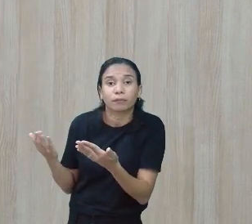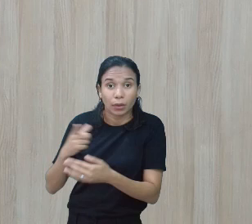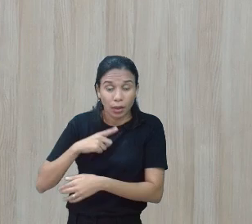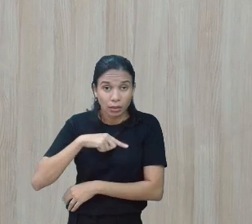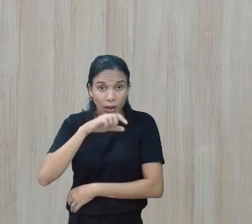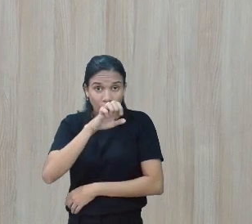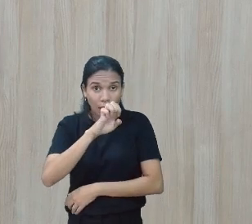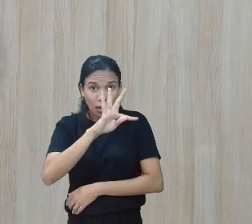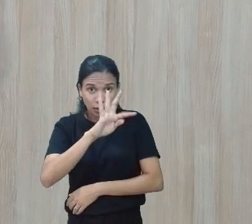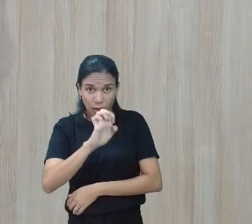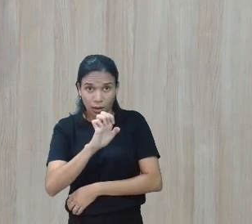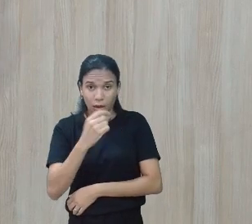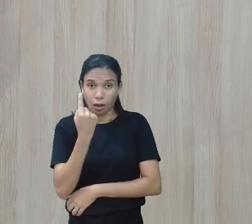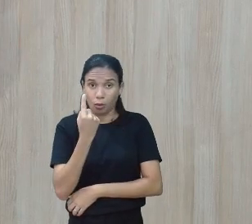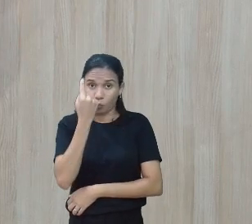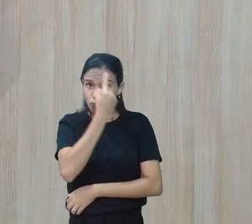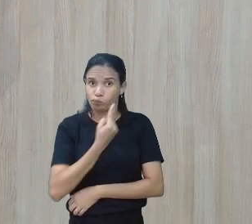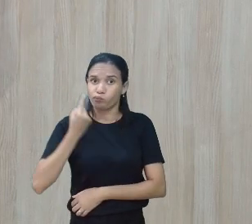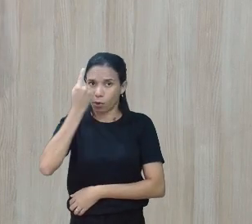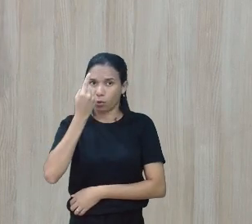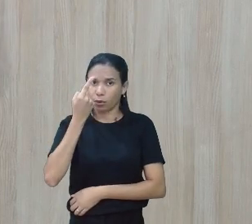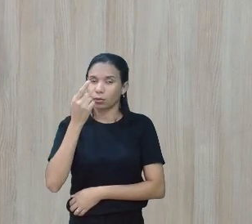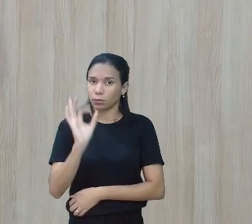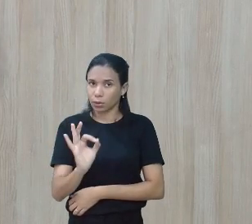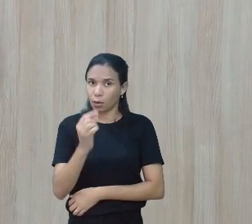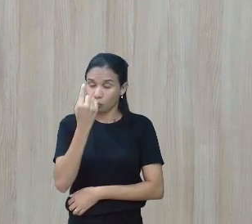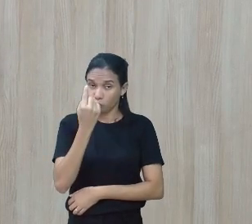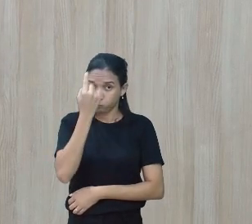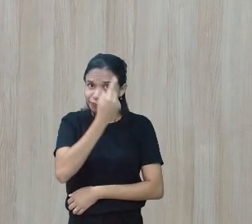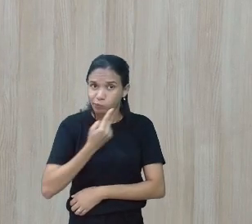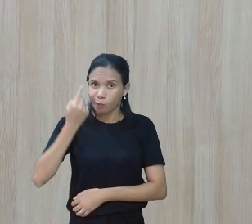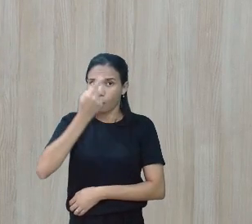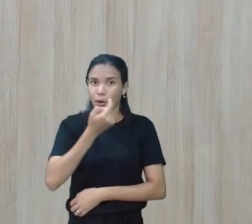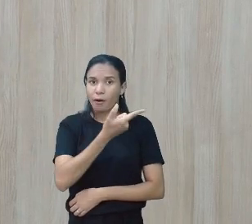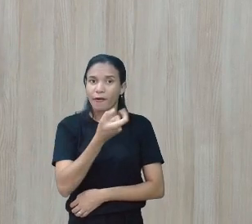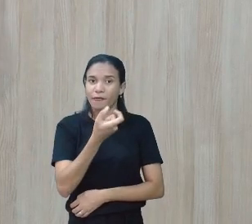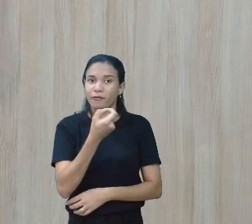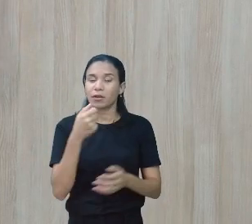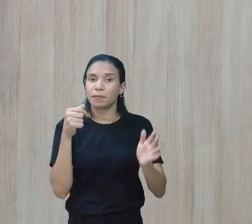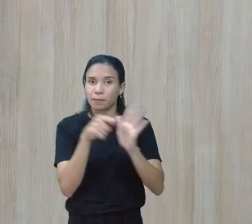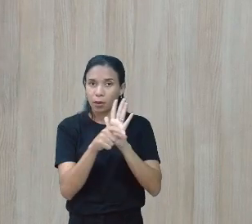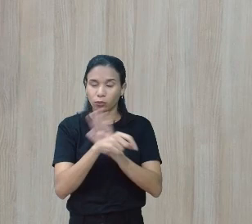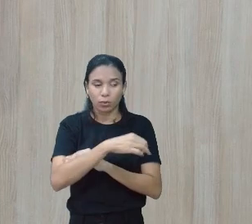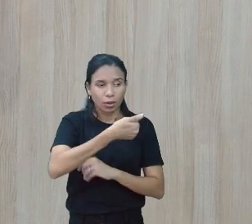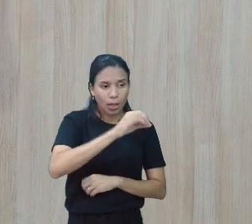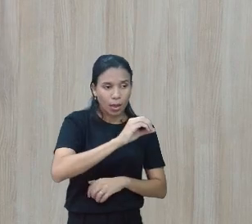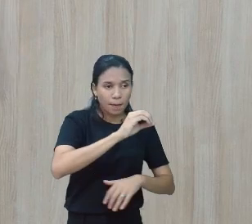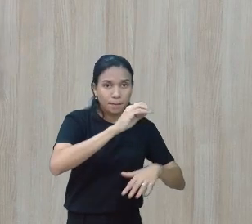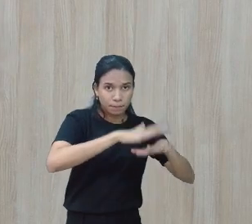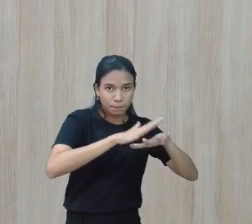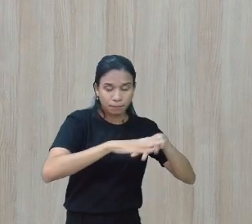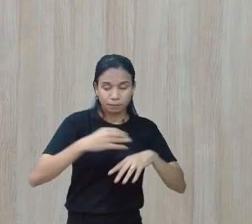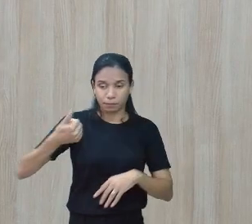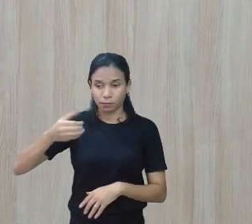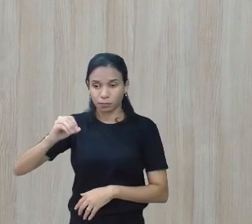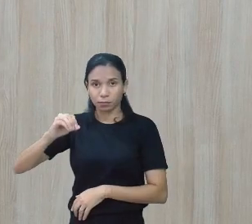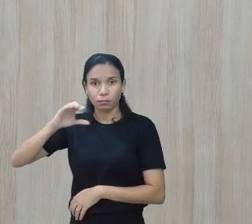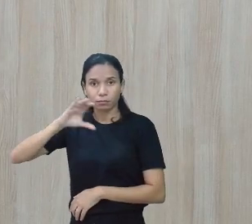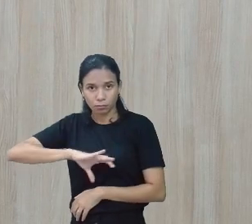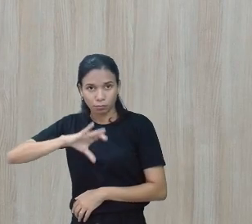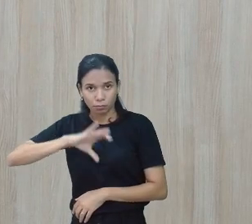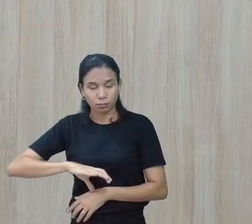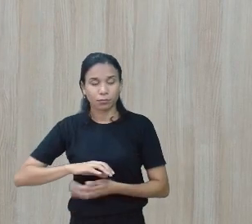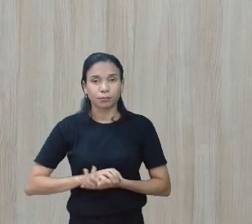ETE, você tem 1 hora, tá? 1 hora para fazer 20 questões. 10 questões de matemática e 10 questões